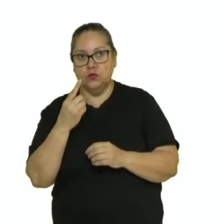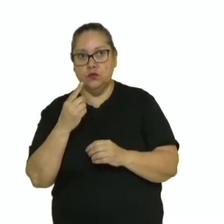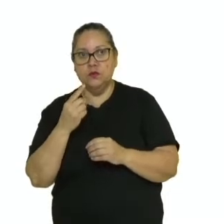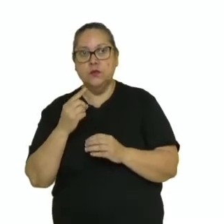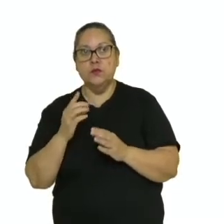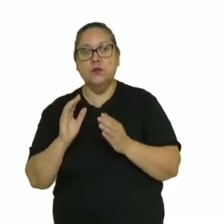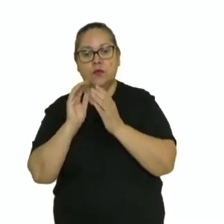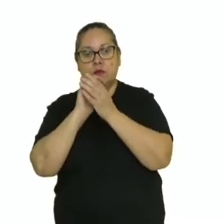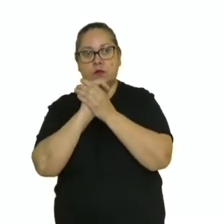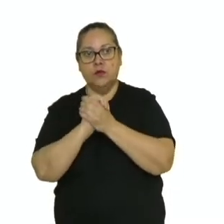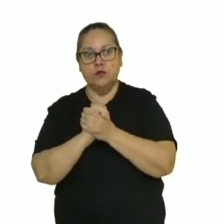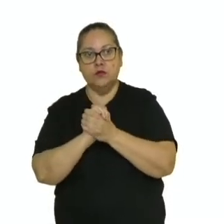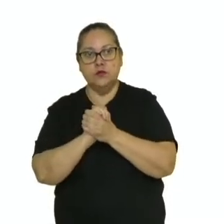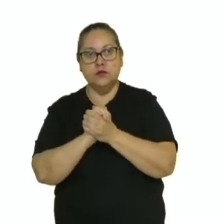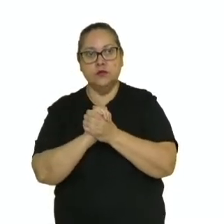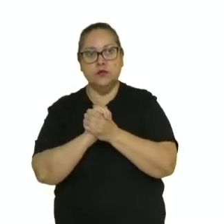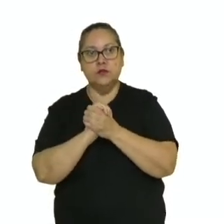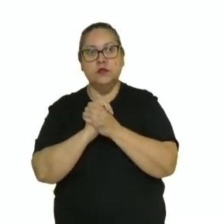Prófase.